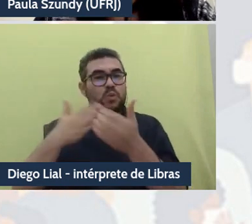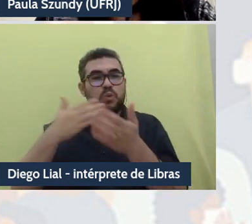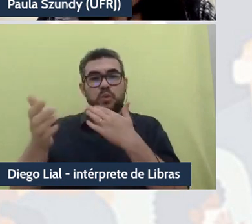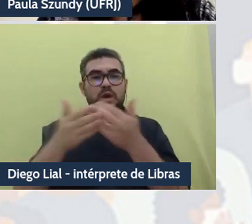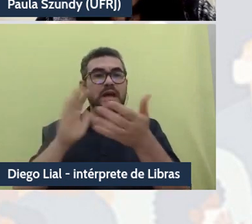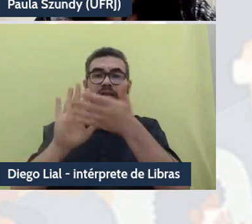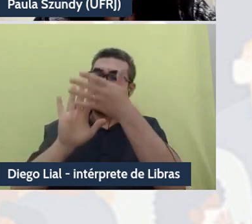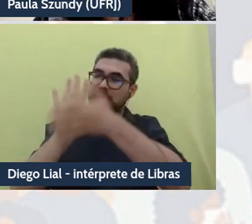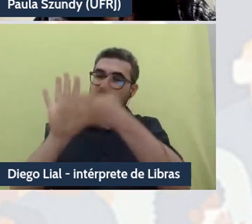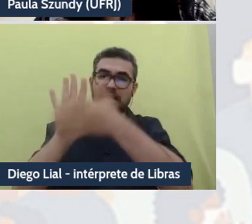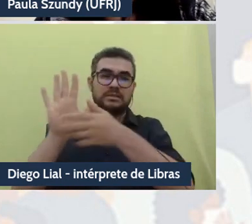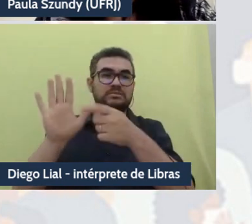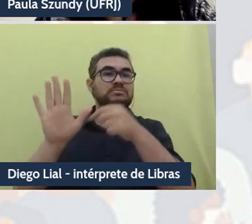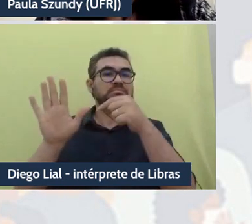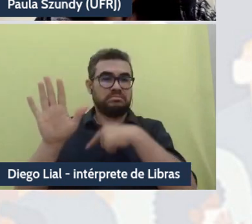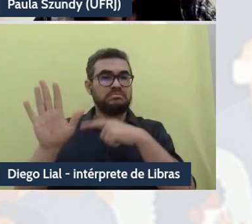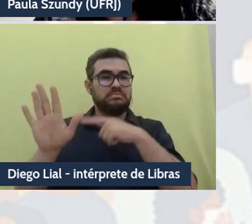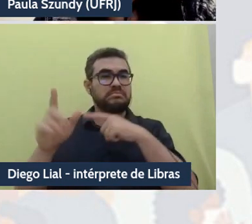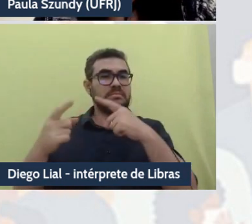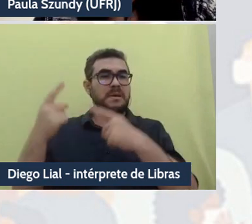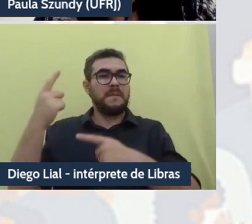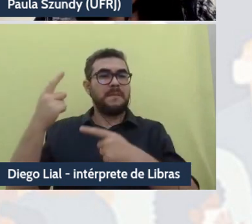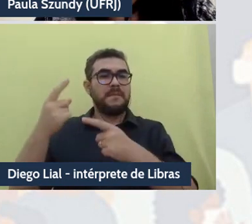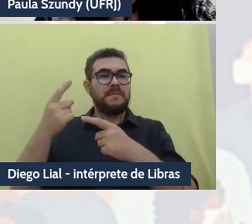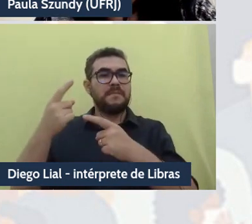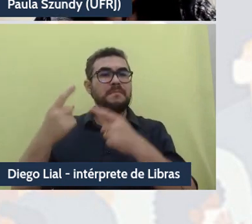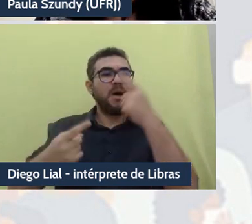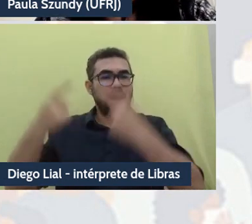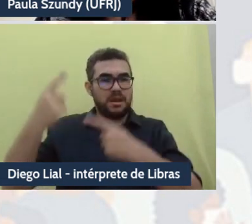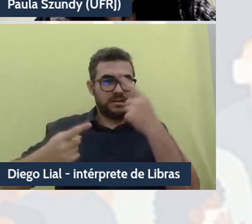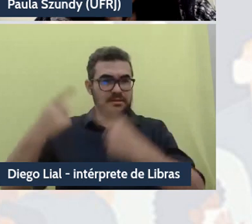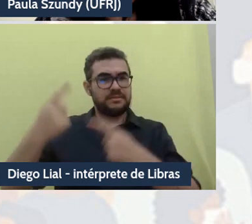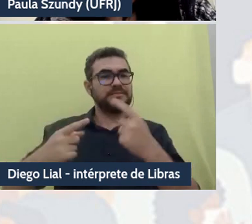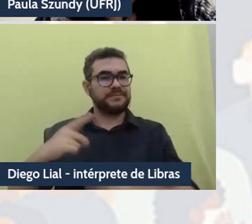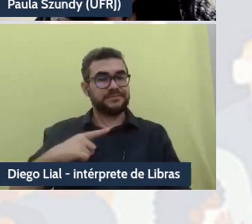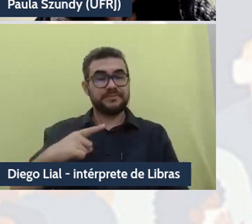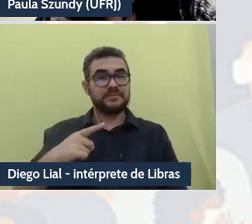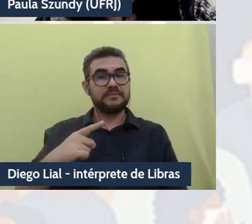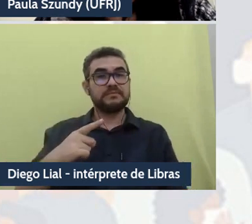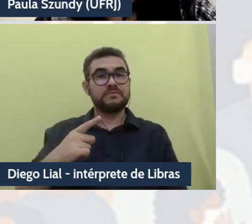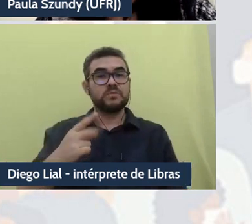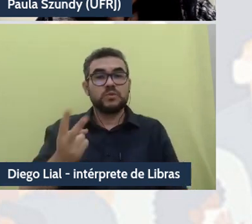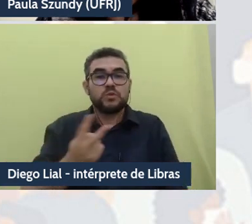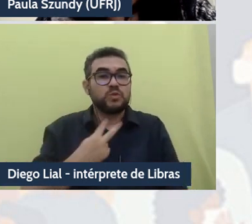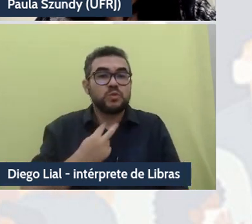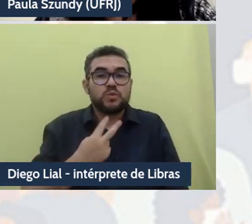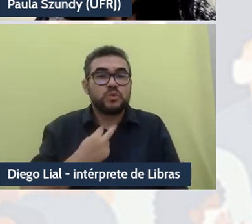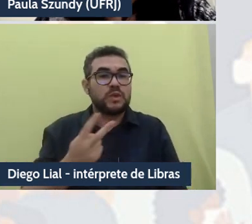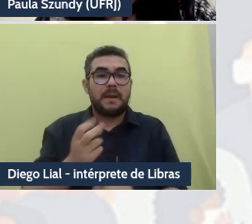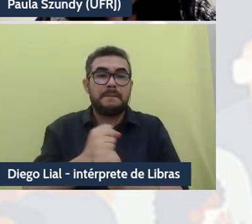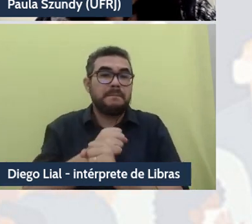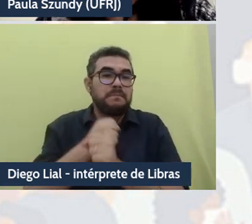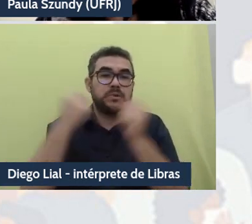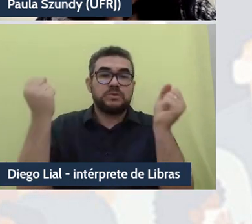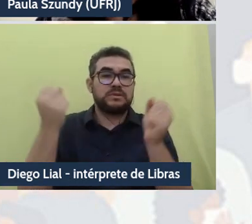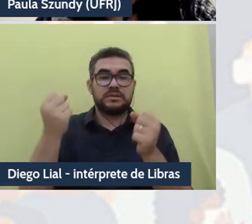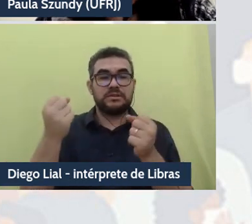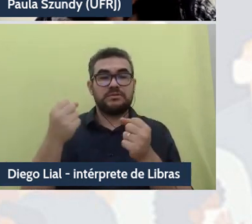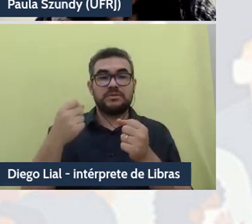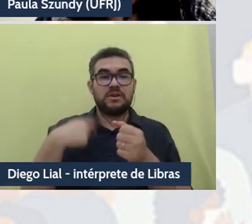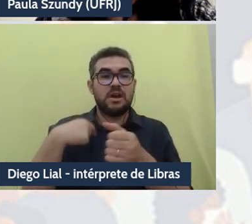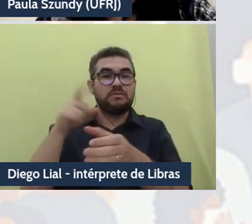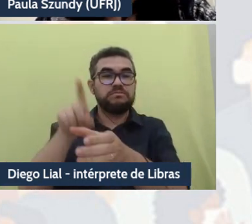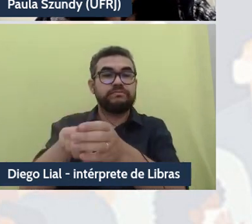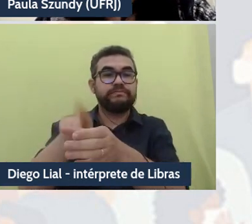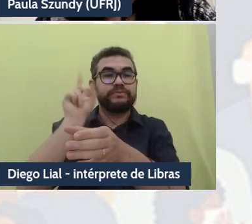da assunção de que não há como escapar da ideologia. Né? Todo